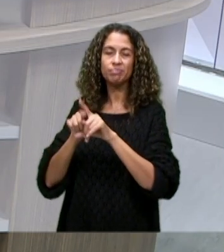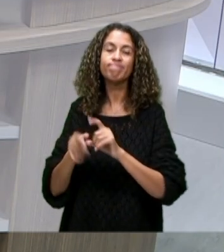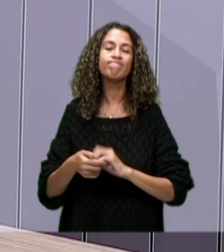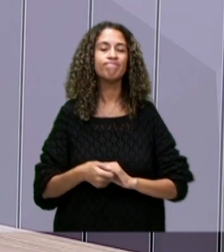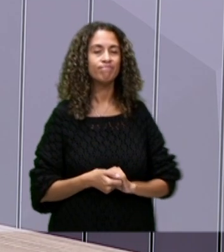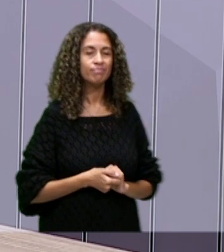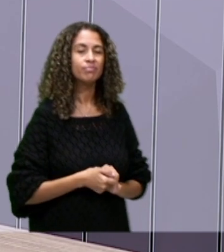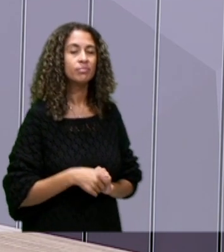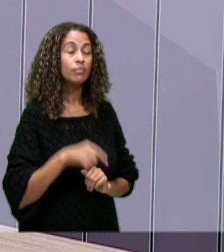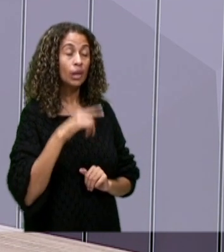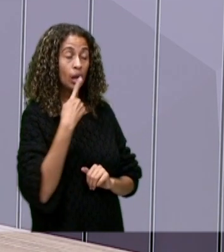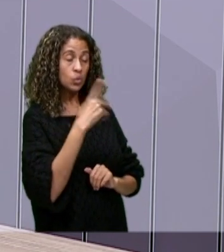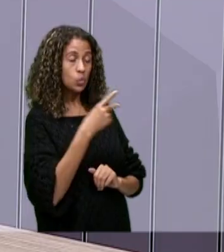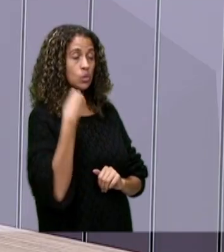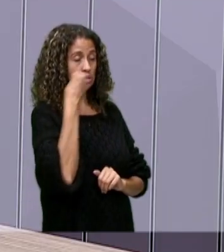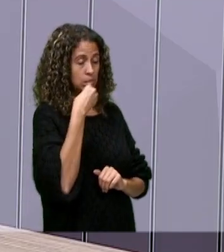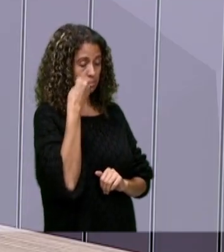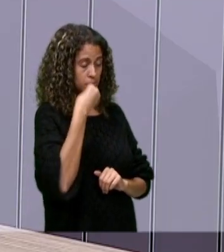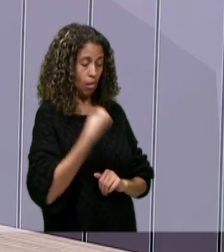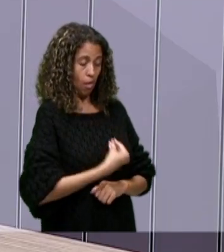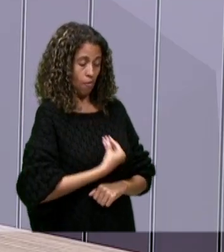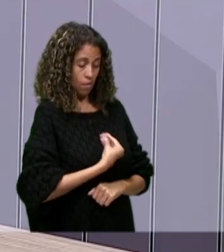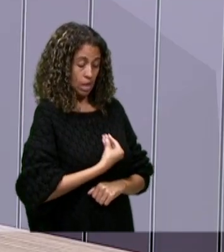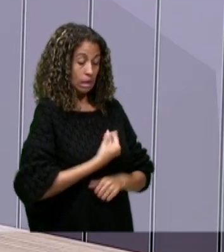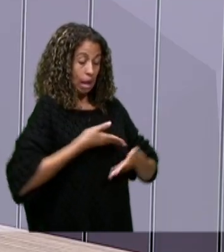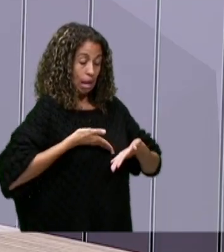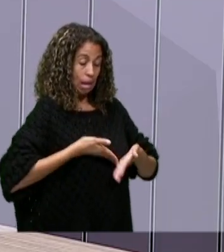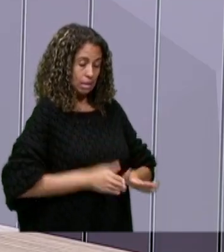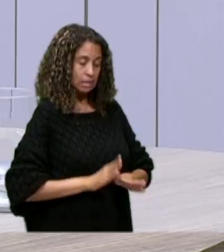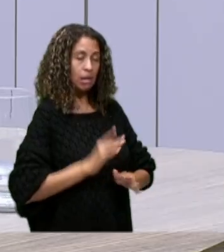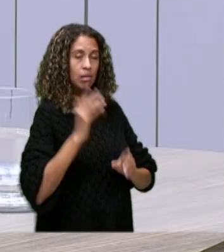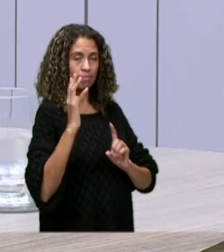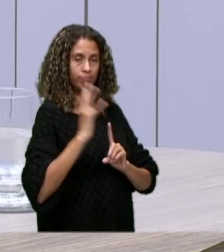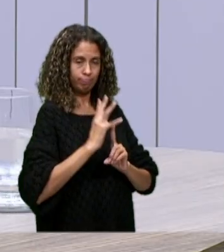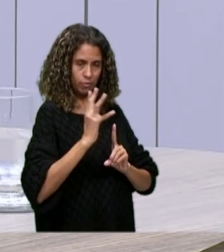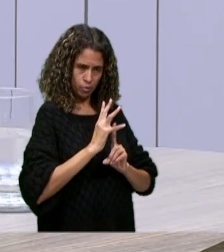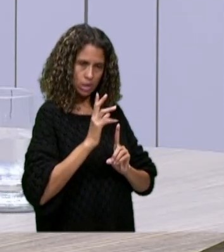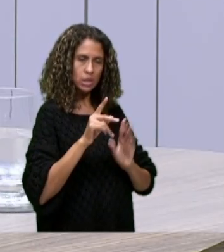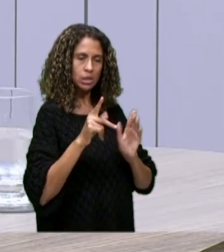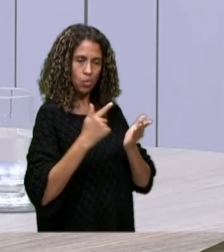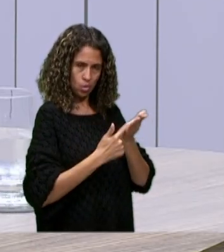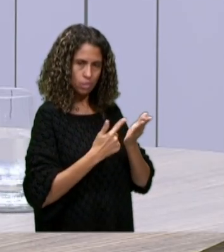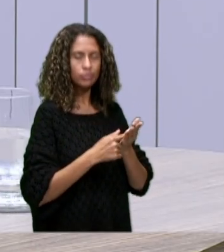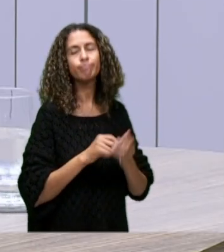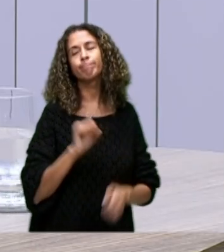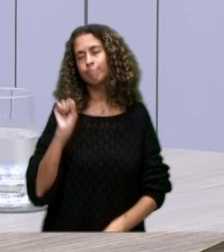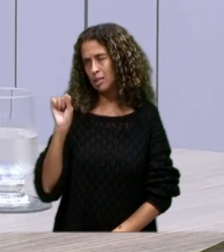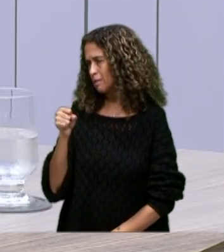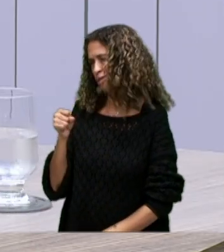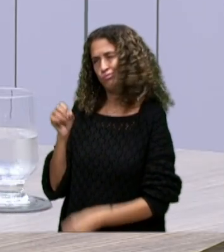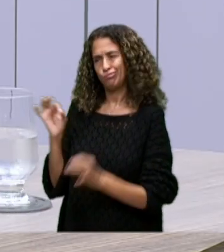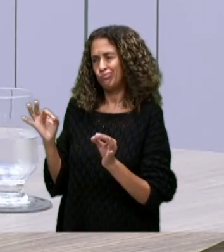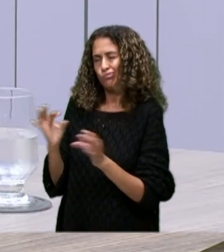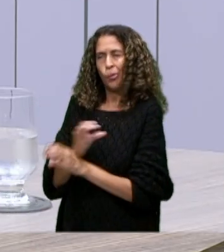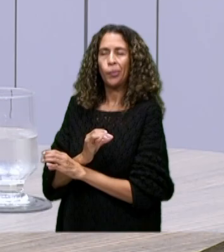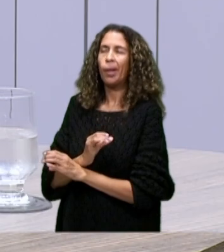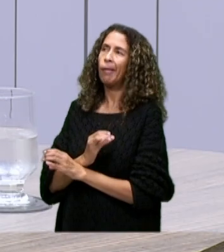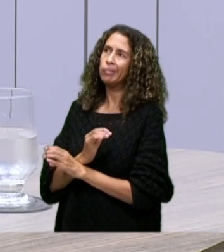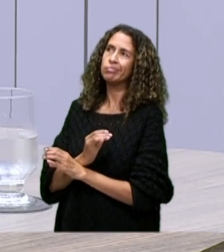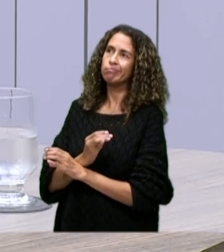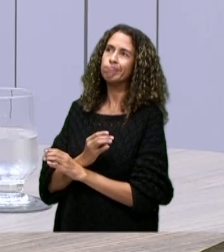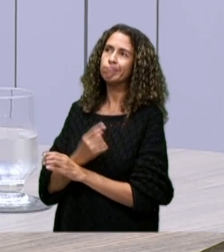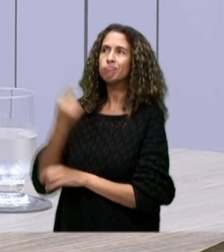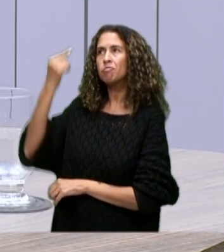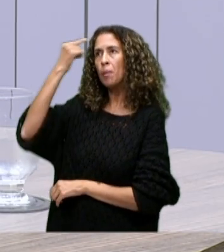Então, a tua vivência, ter nascido aqui, influencia a tua obra? Claro, sempre, totalmente. Tudo que eu penso vem